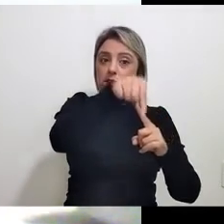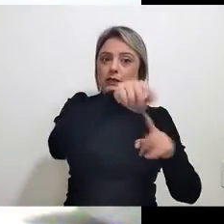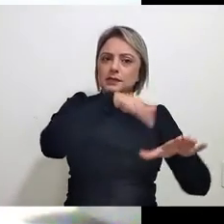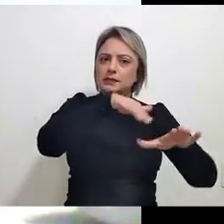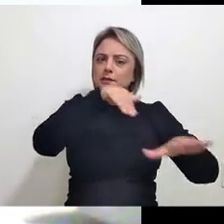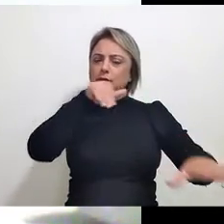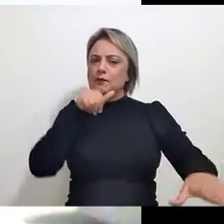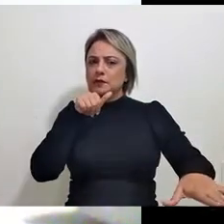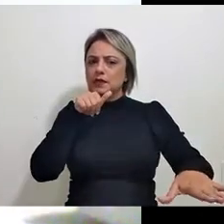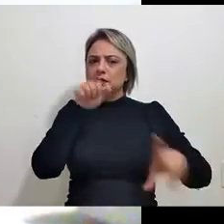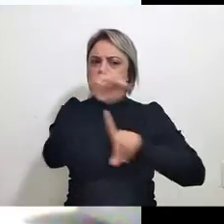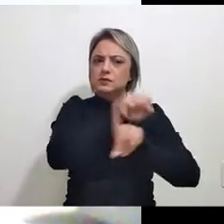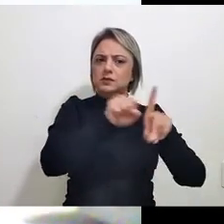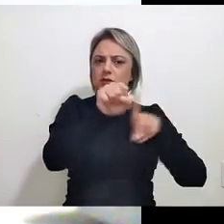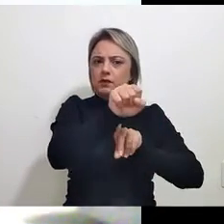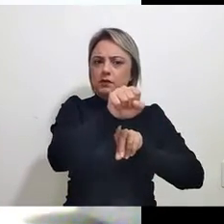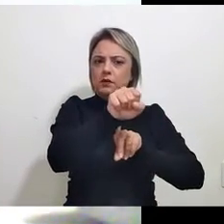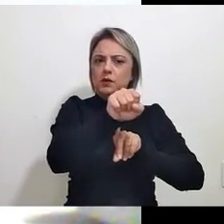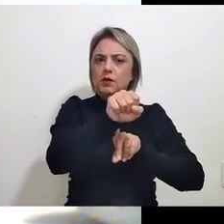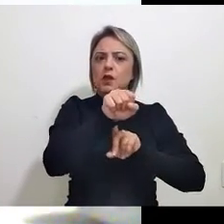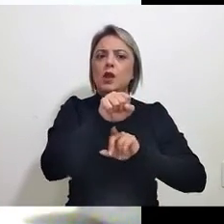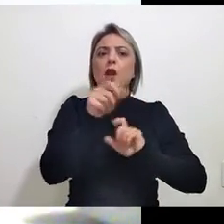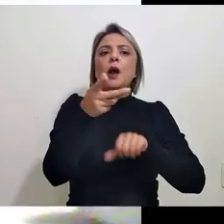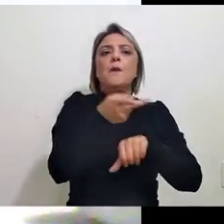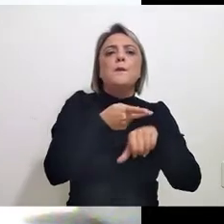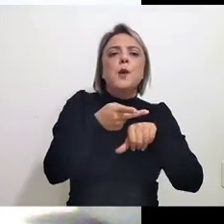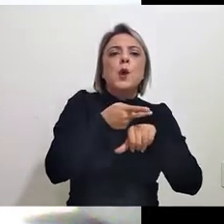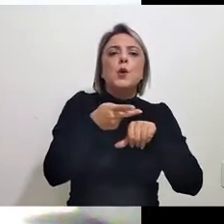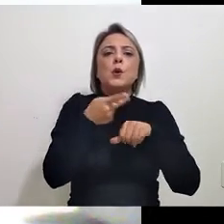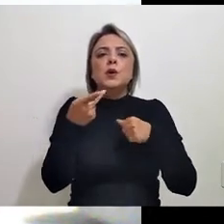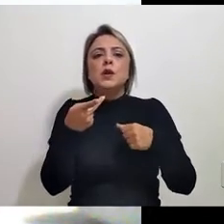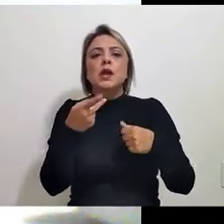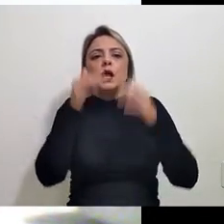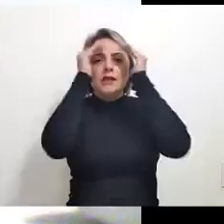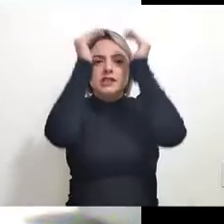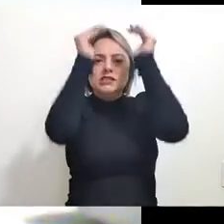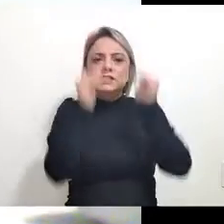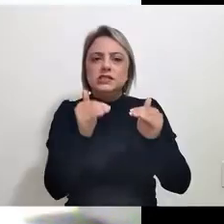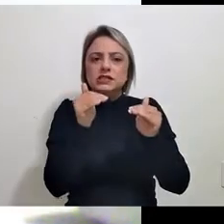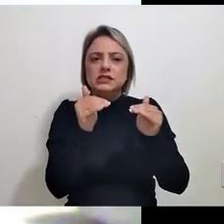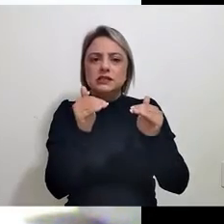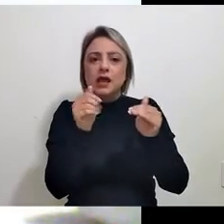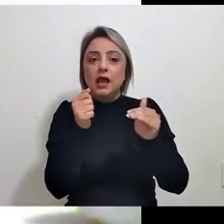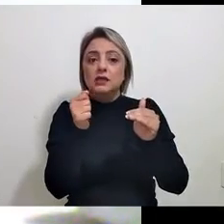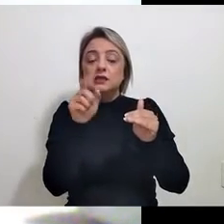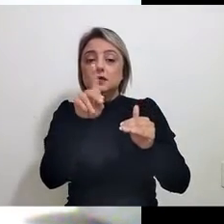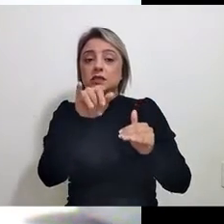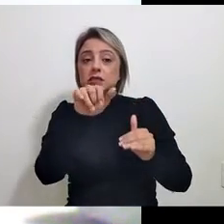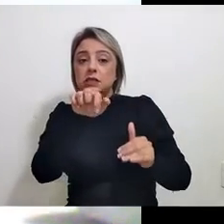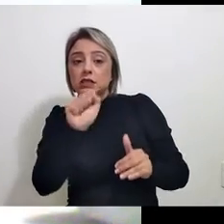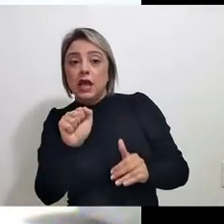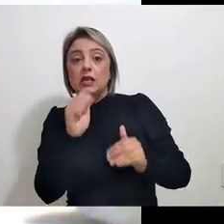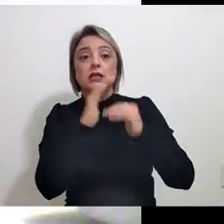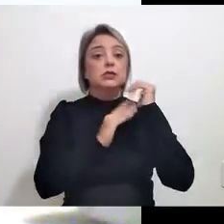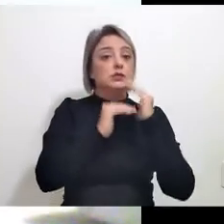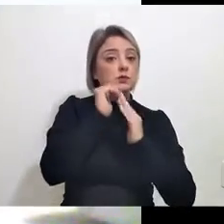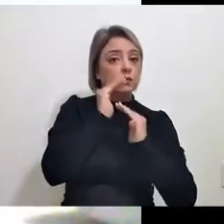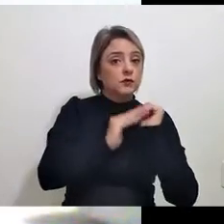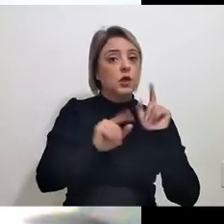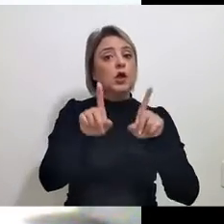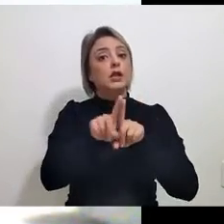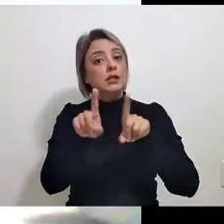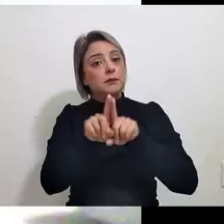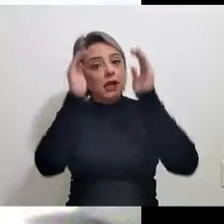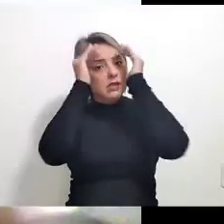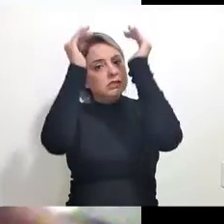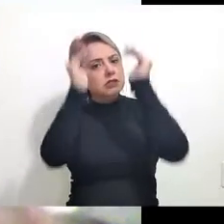da escola, defendendo a educação pública de qualidade. Você não tem educação de qualidade se